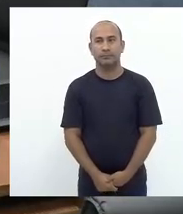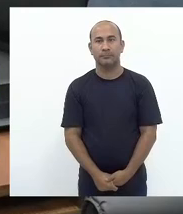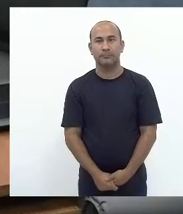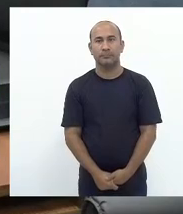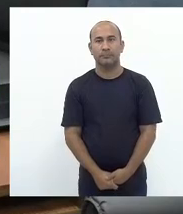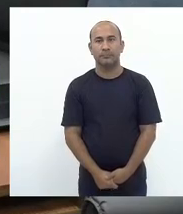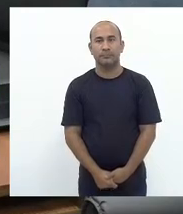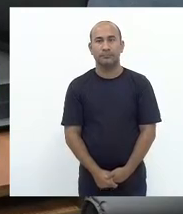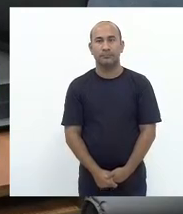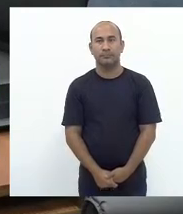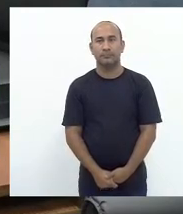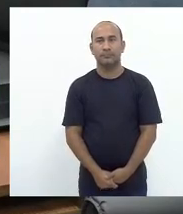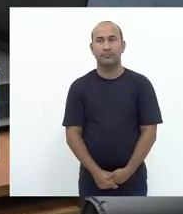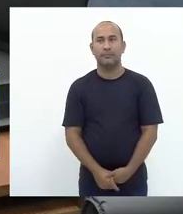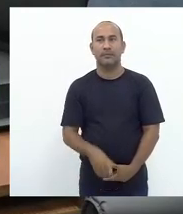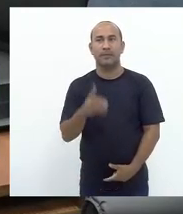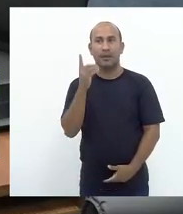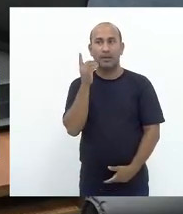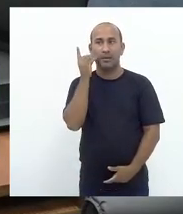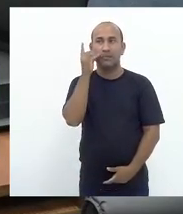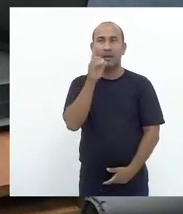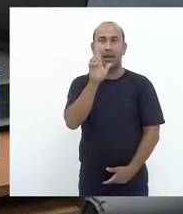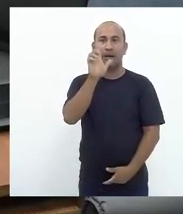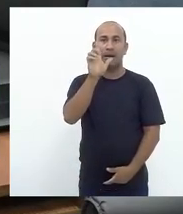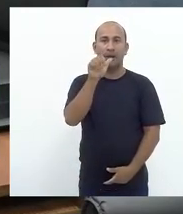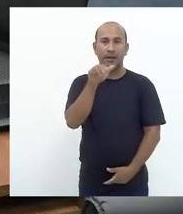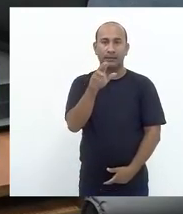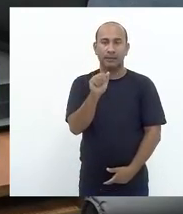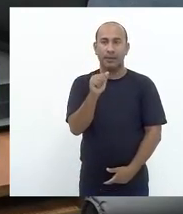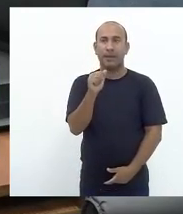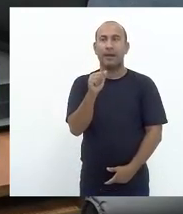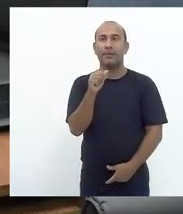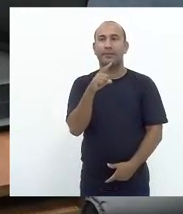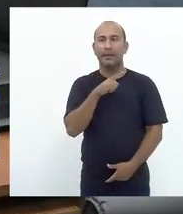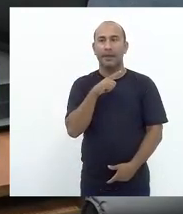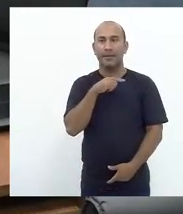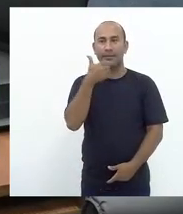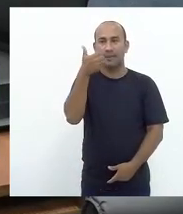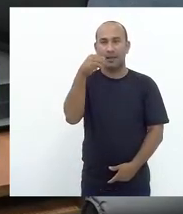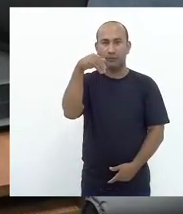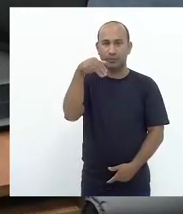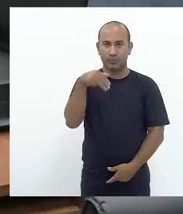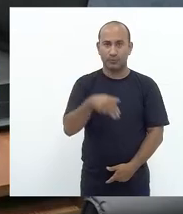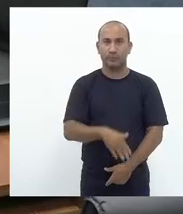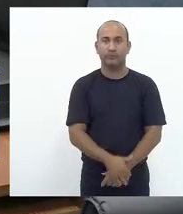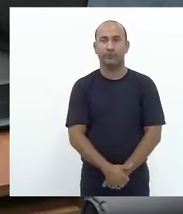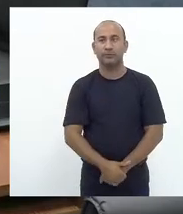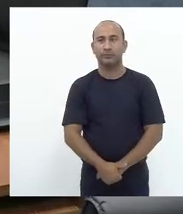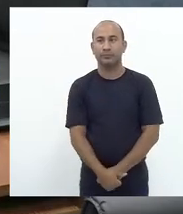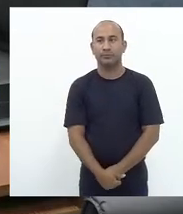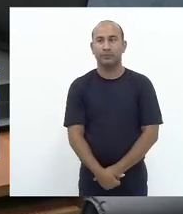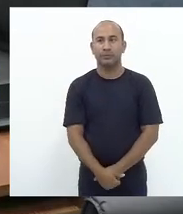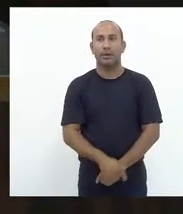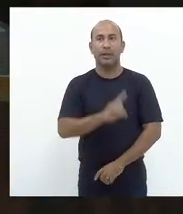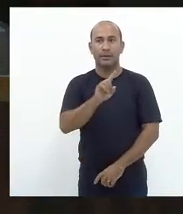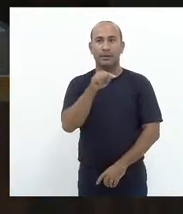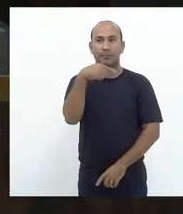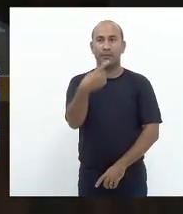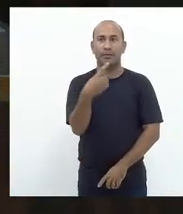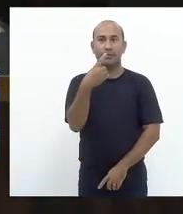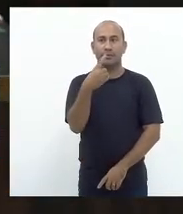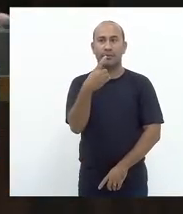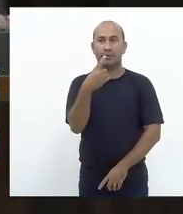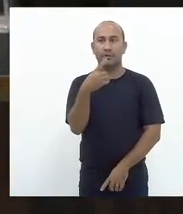Próxima oradora inscrita é a nobre deputada Alana Passos. Vossa Excelência dispõe de 10 minutos do tempo regimental. Logo em seguida